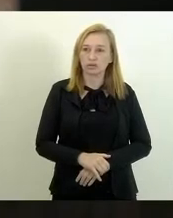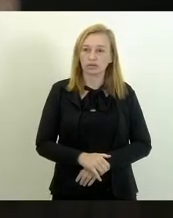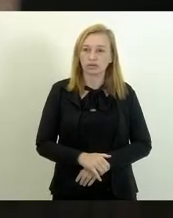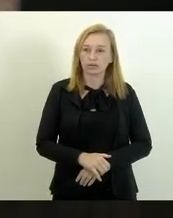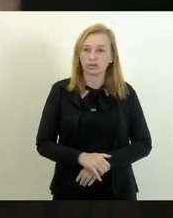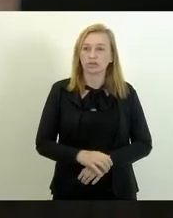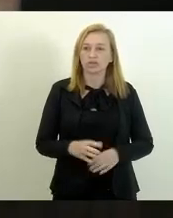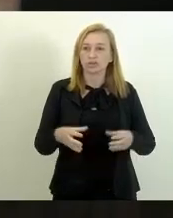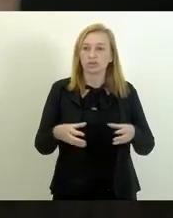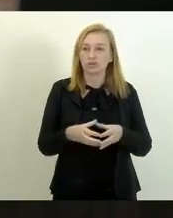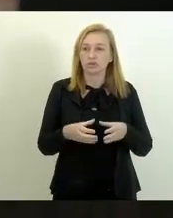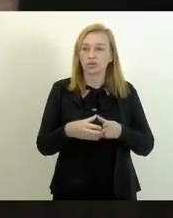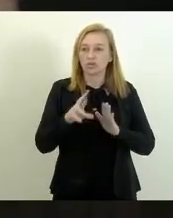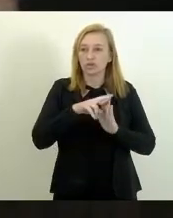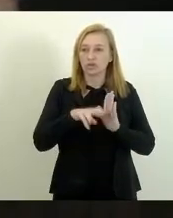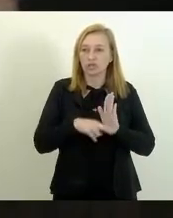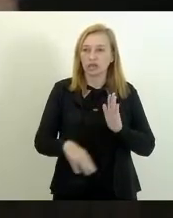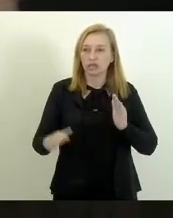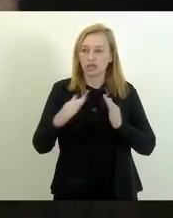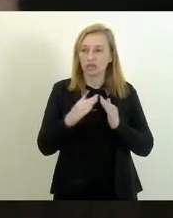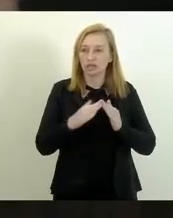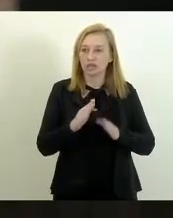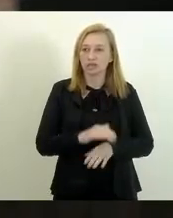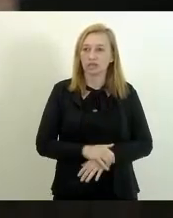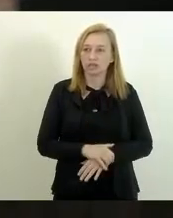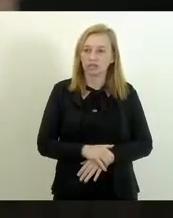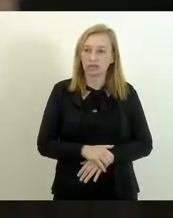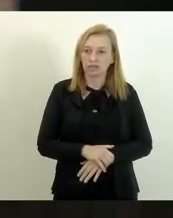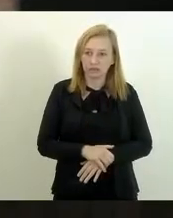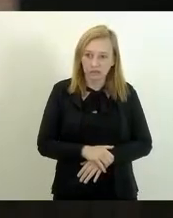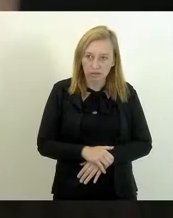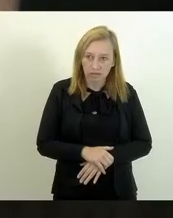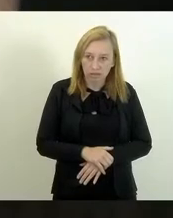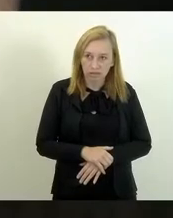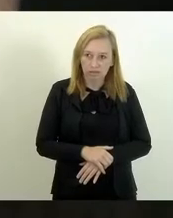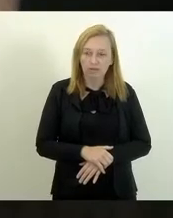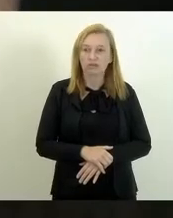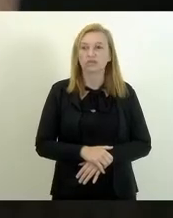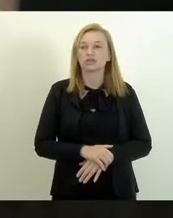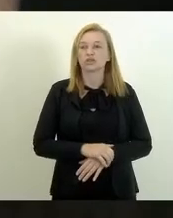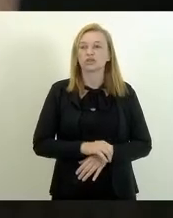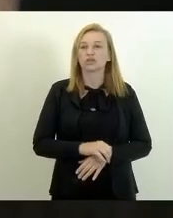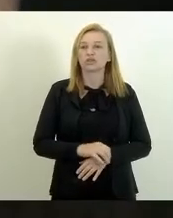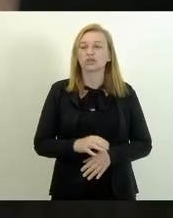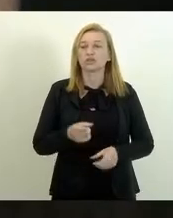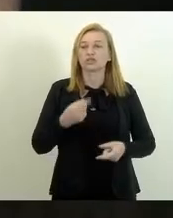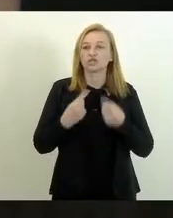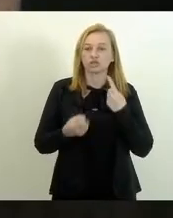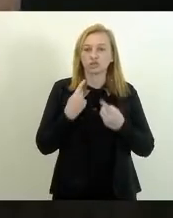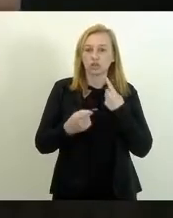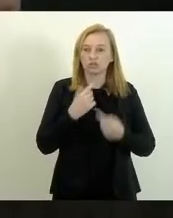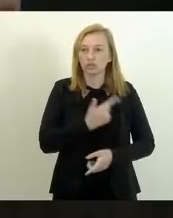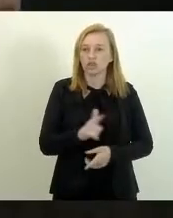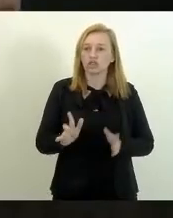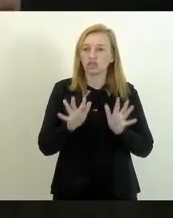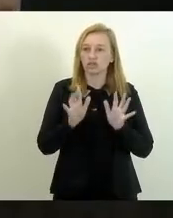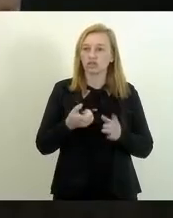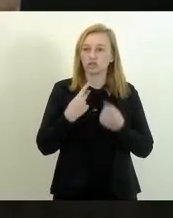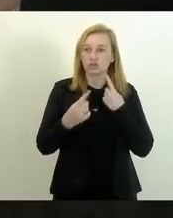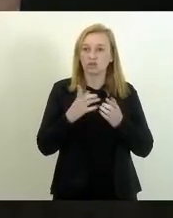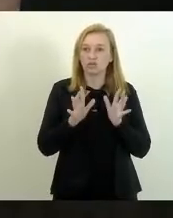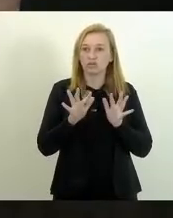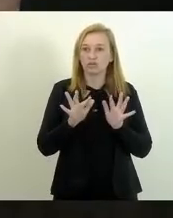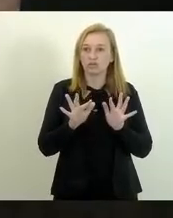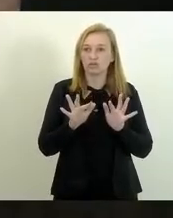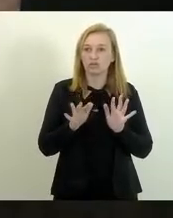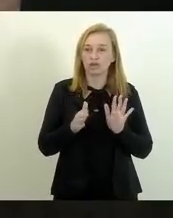Parecido da Comissão de Normas Internas e Proposições Externas, favorável, deputado relator Chico Machado. Em discussão, não havendo quem queira discutir, encerra a